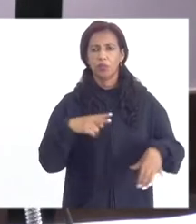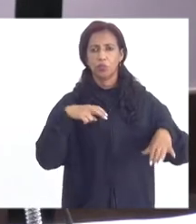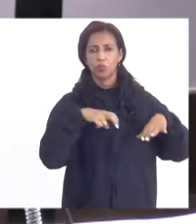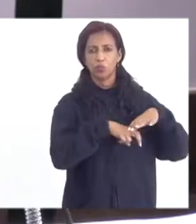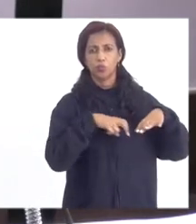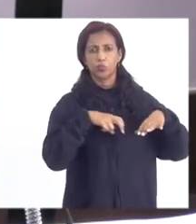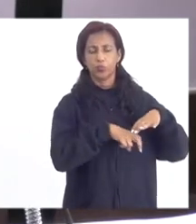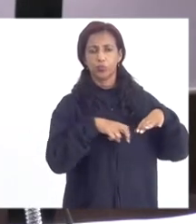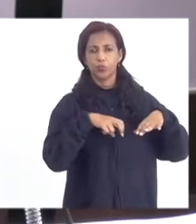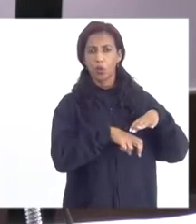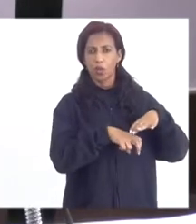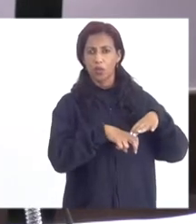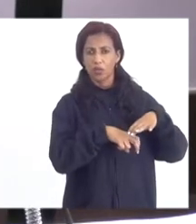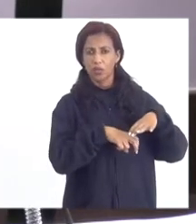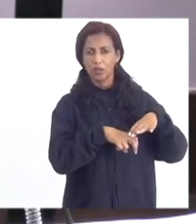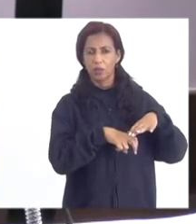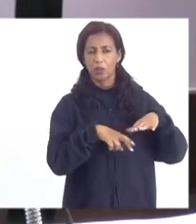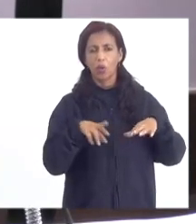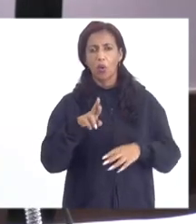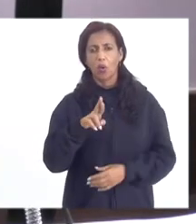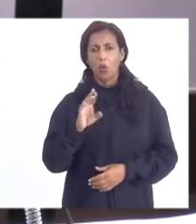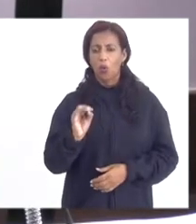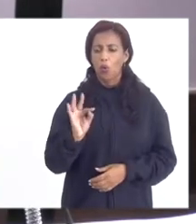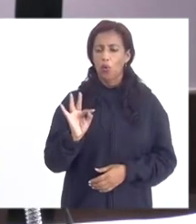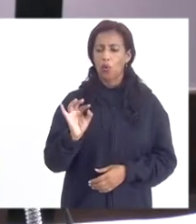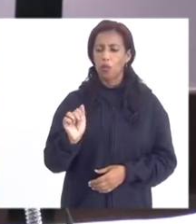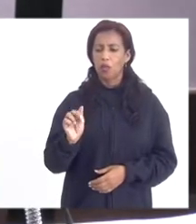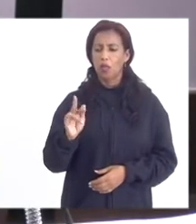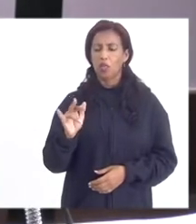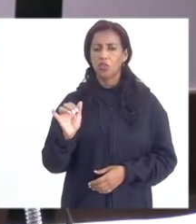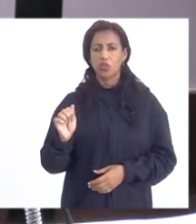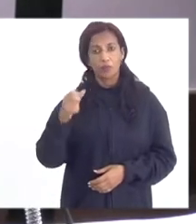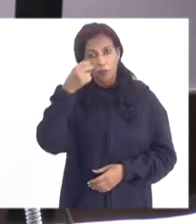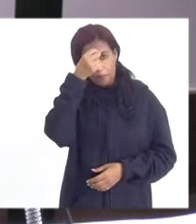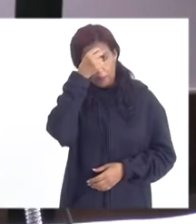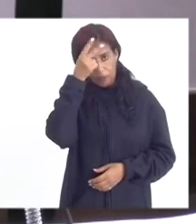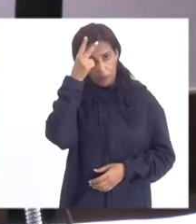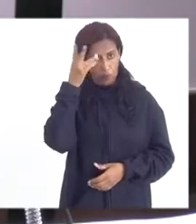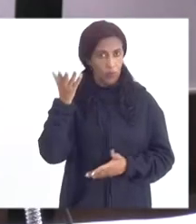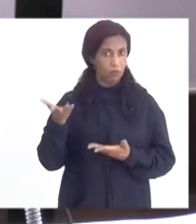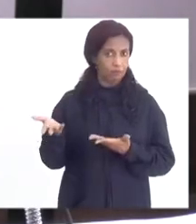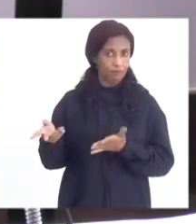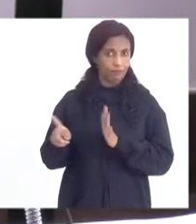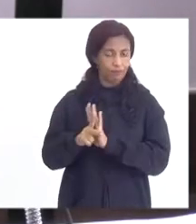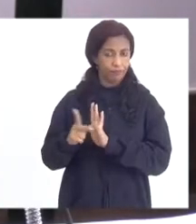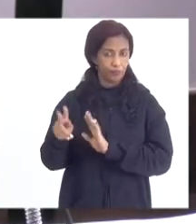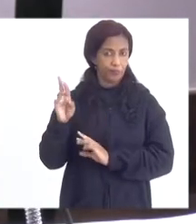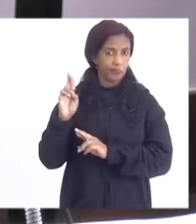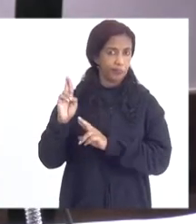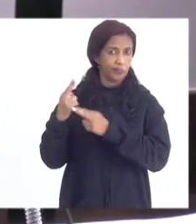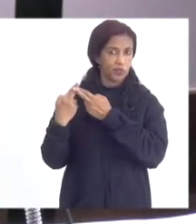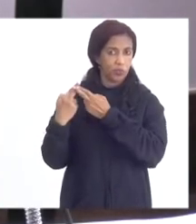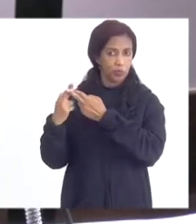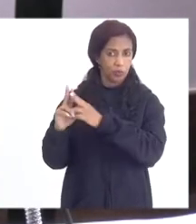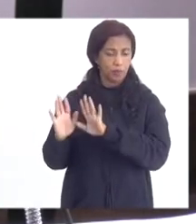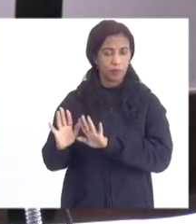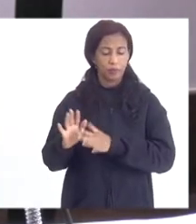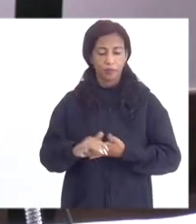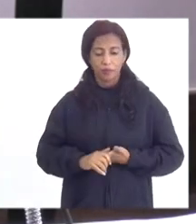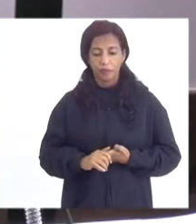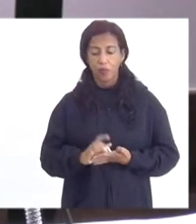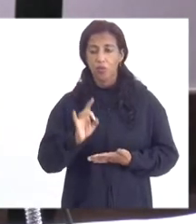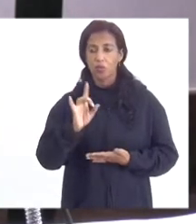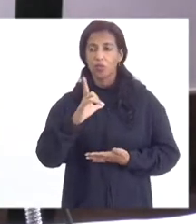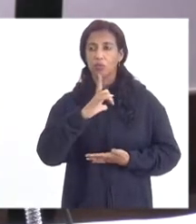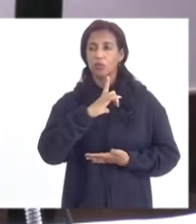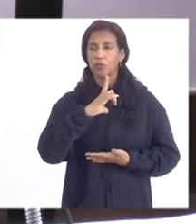estacionamentos rotativos realmente são as prefeituras. Né? Só que tem que